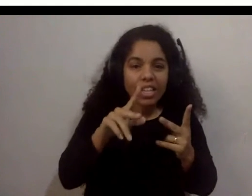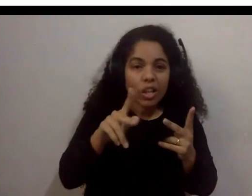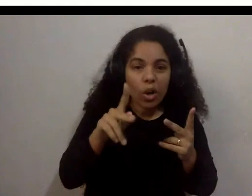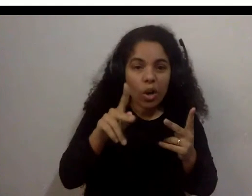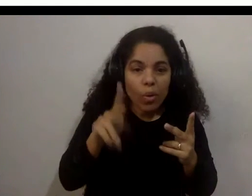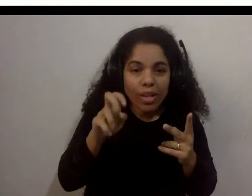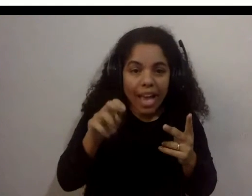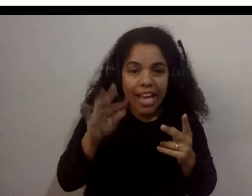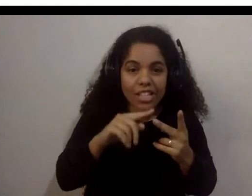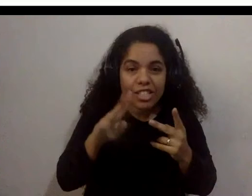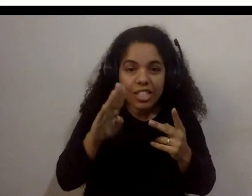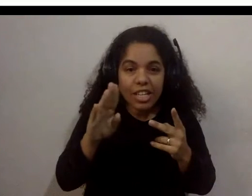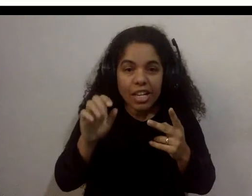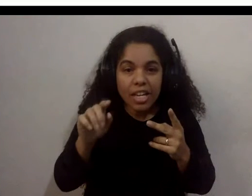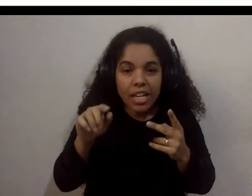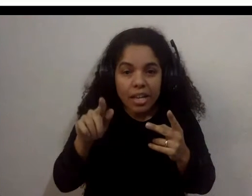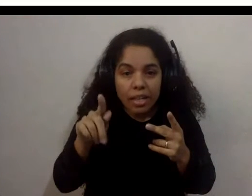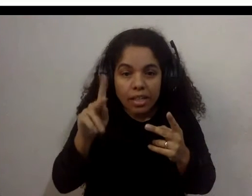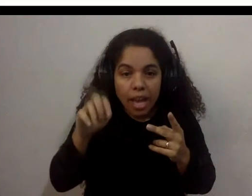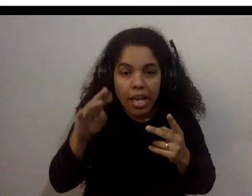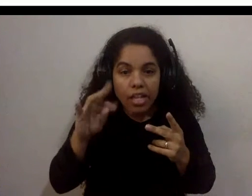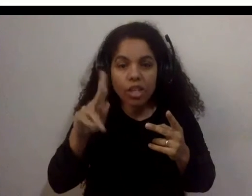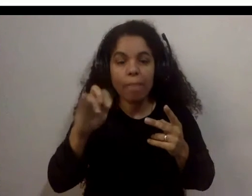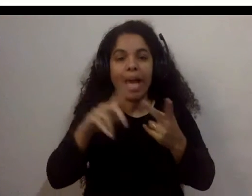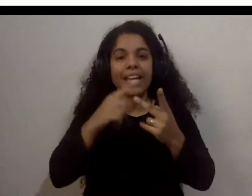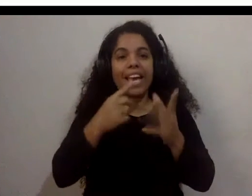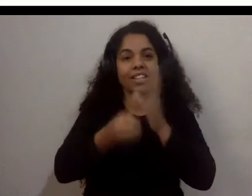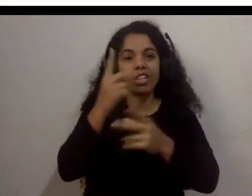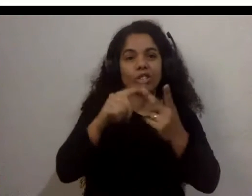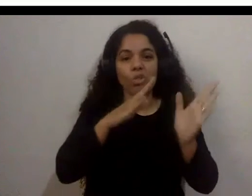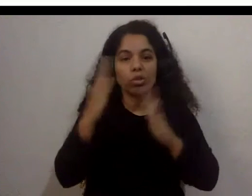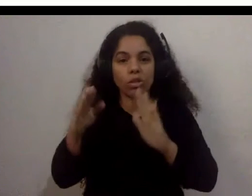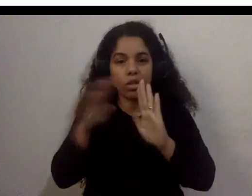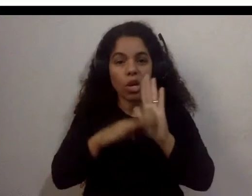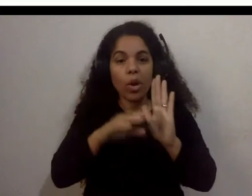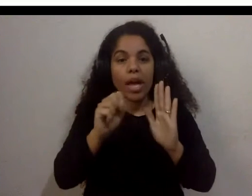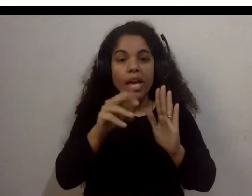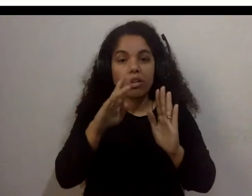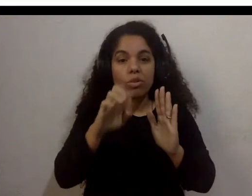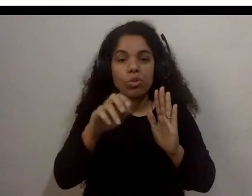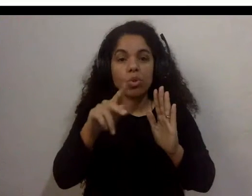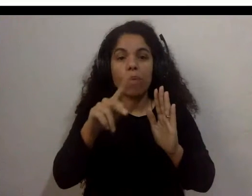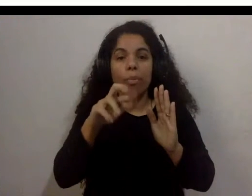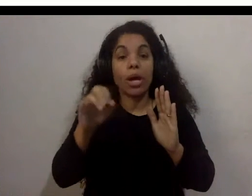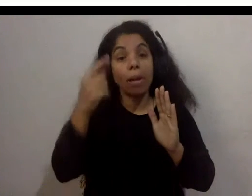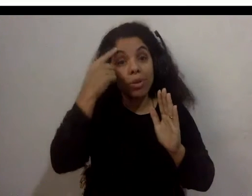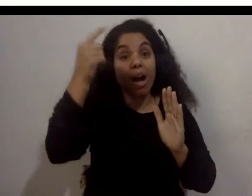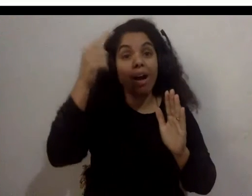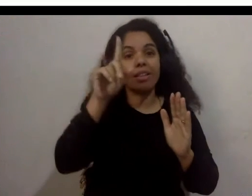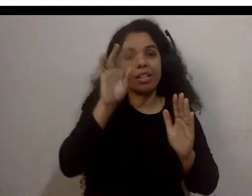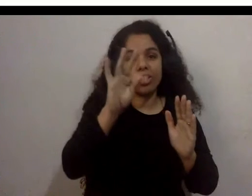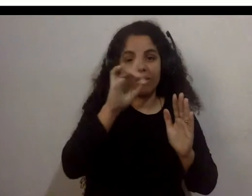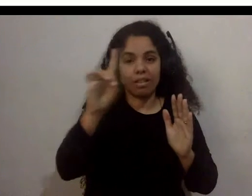um dos criadores do Extreme Programming, e ao longo do processo de criação ele trouxe também a ideia do TDD, do Test